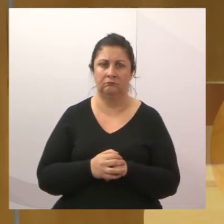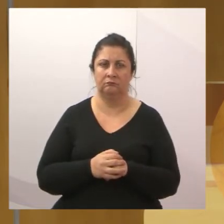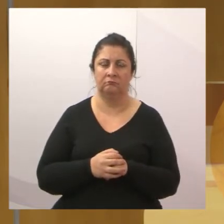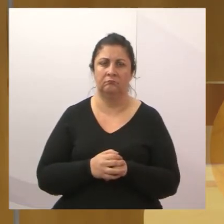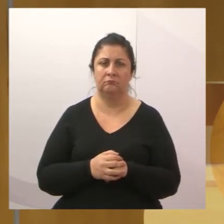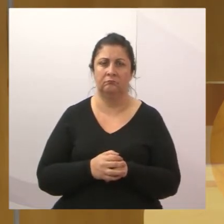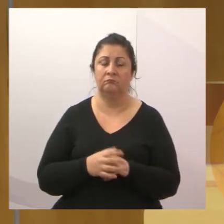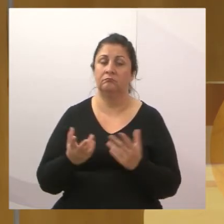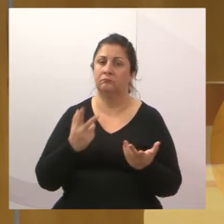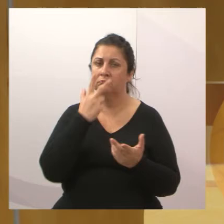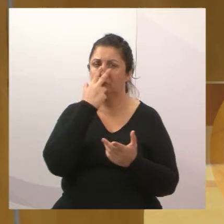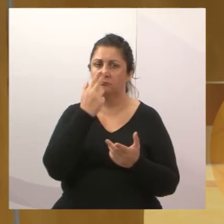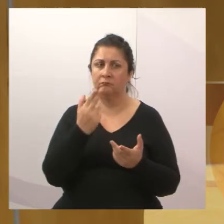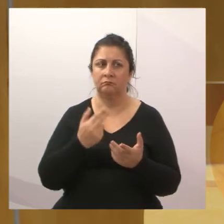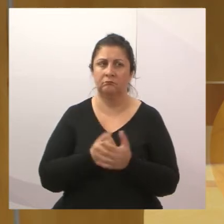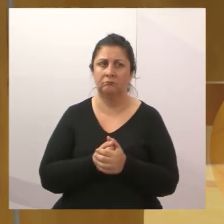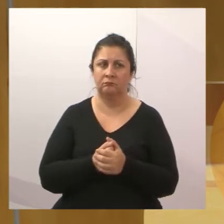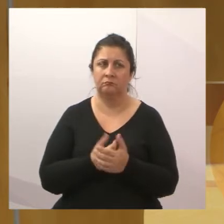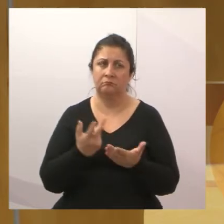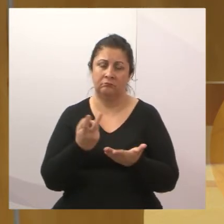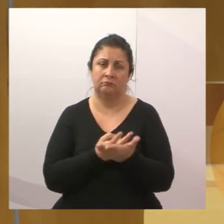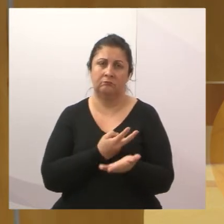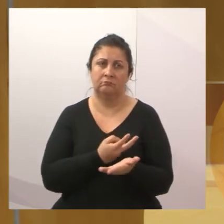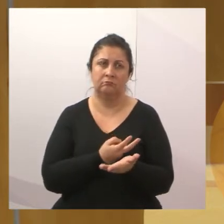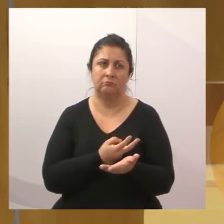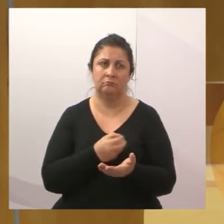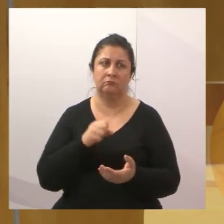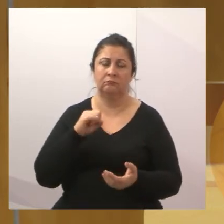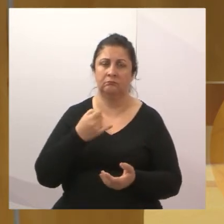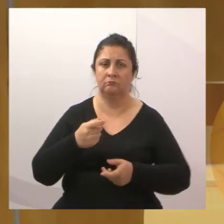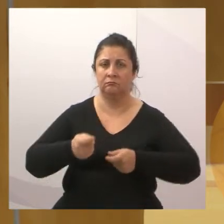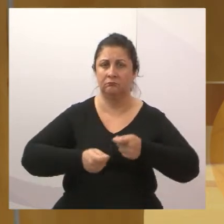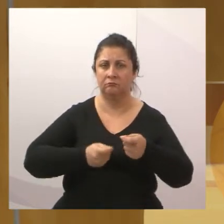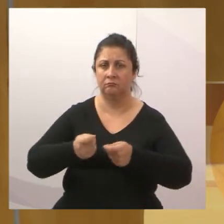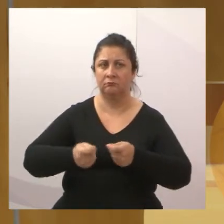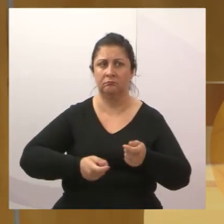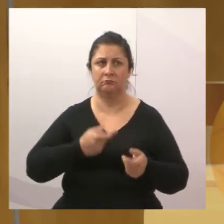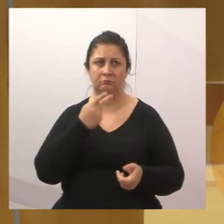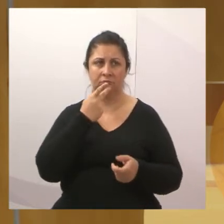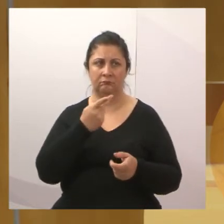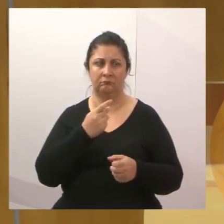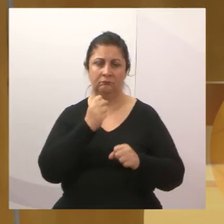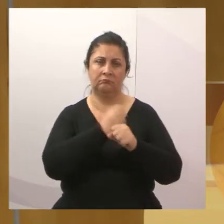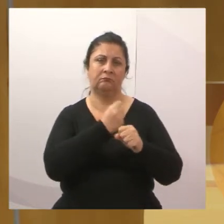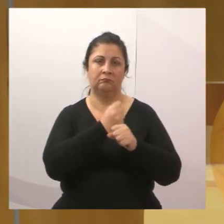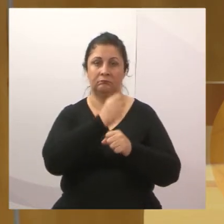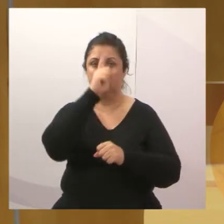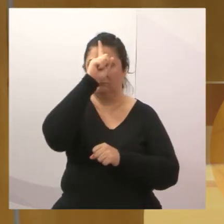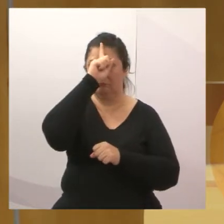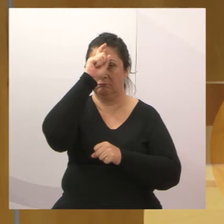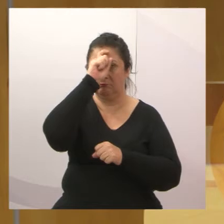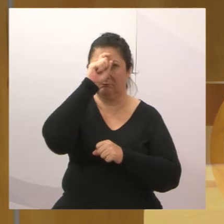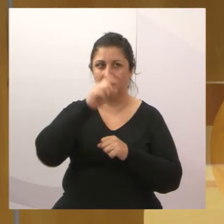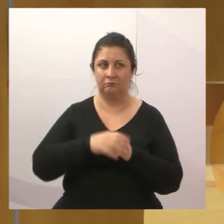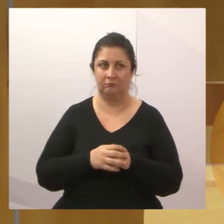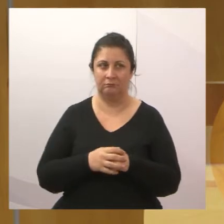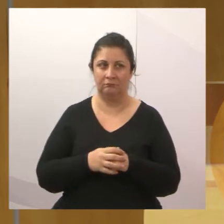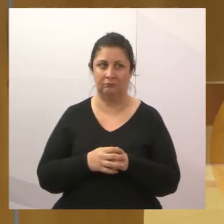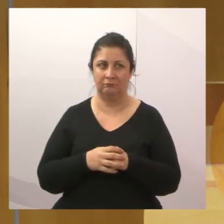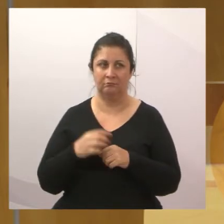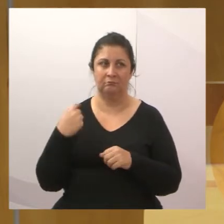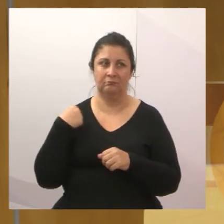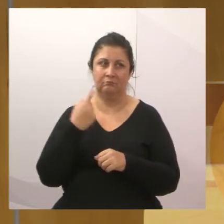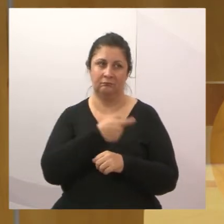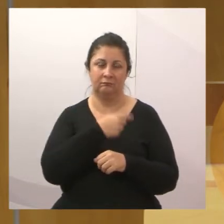assim, eu acho que até um equívoco quando um administrador fala que vai construir um hospital público. Nós ouvimos isso em